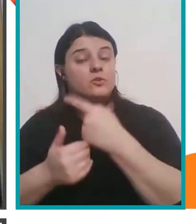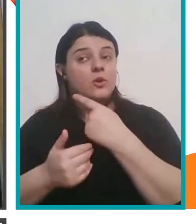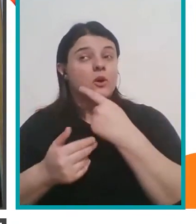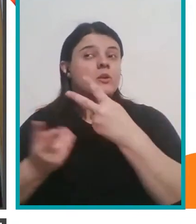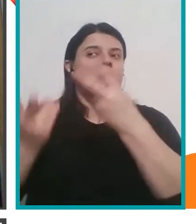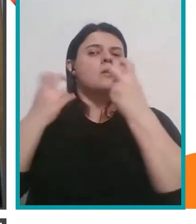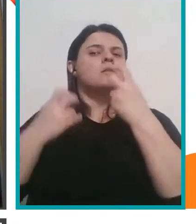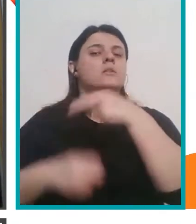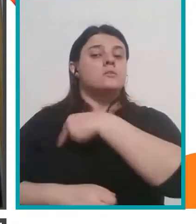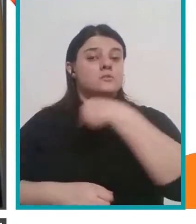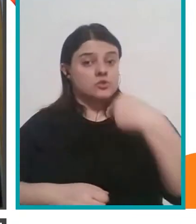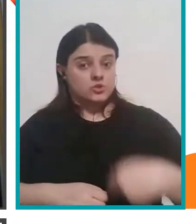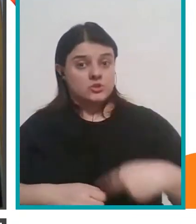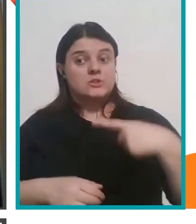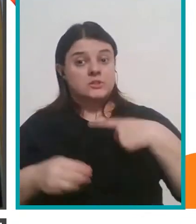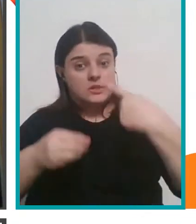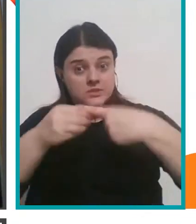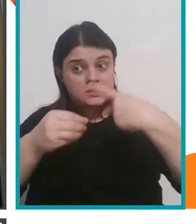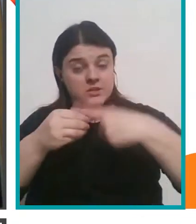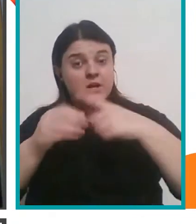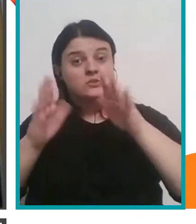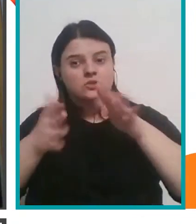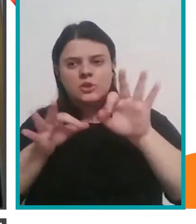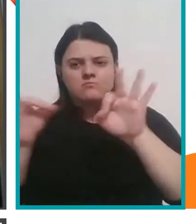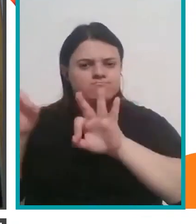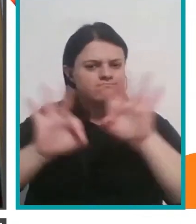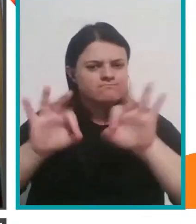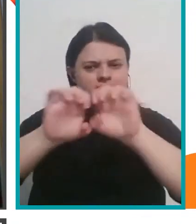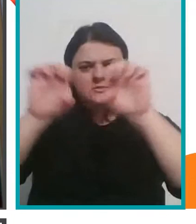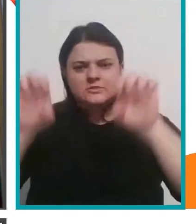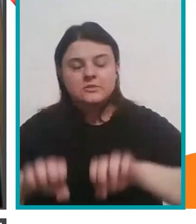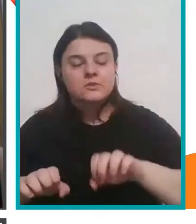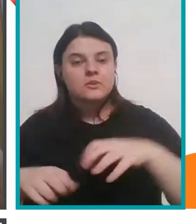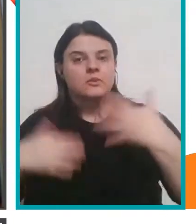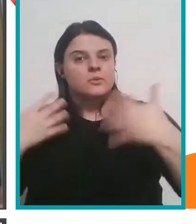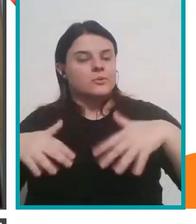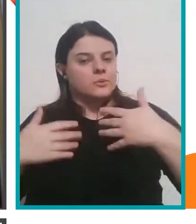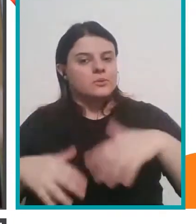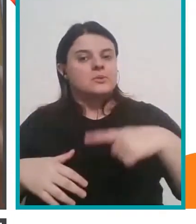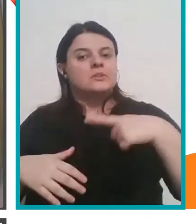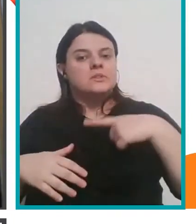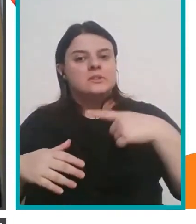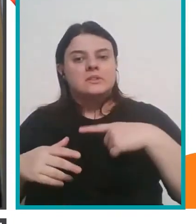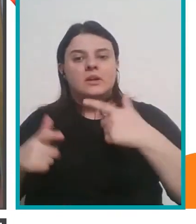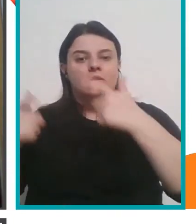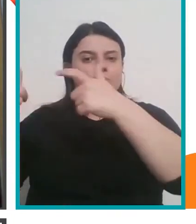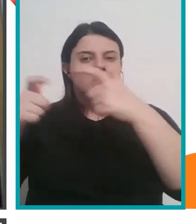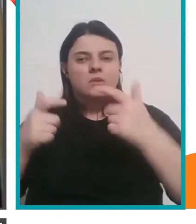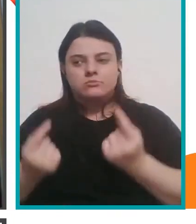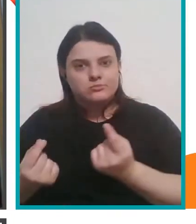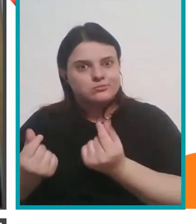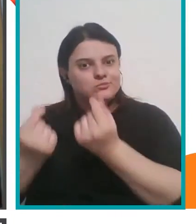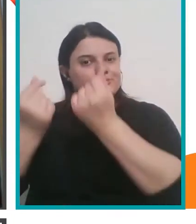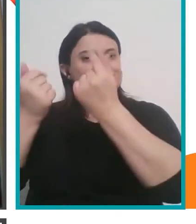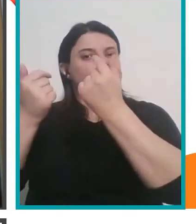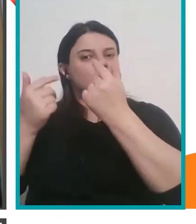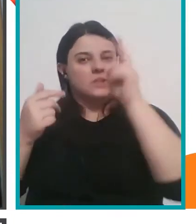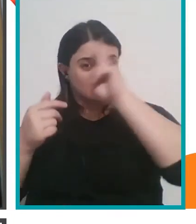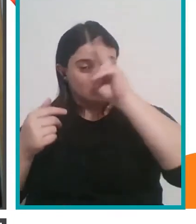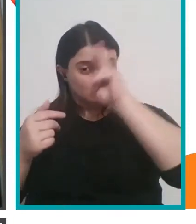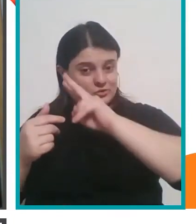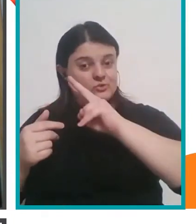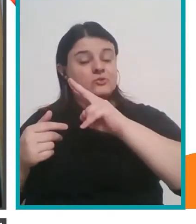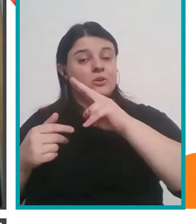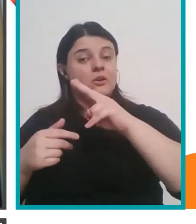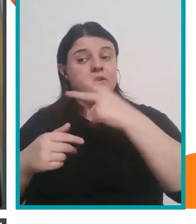China cidades bem estruturadas, que guardam impressionantes monumentos, né, da riqueza da história da